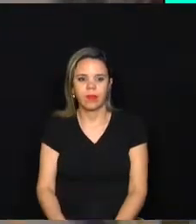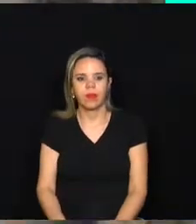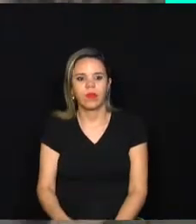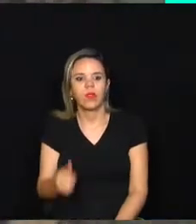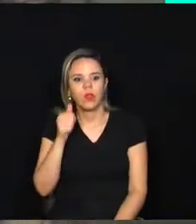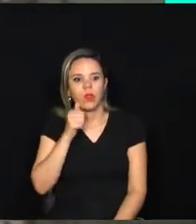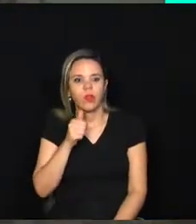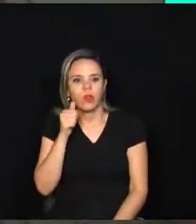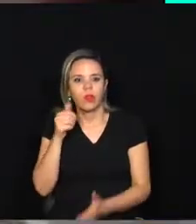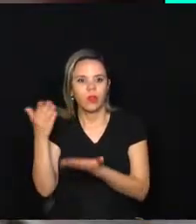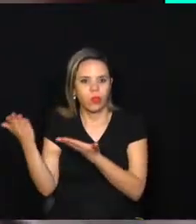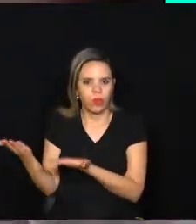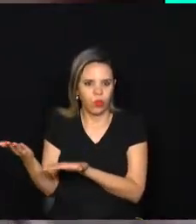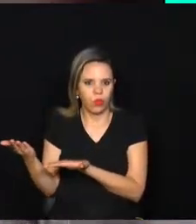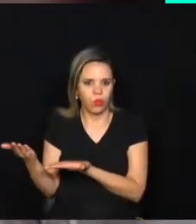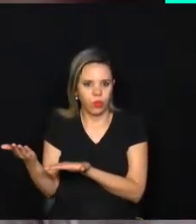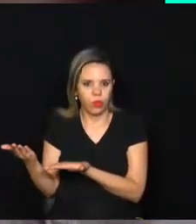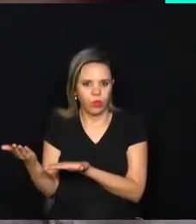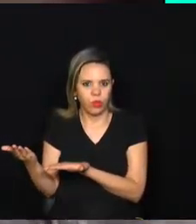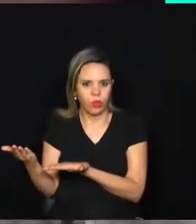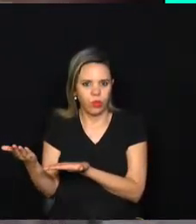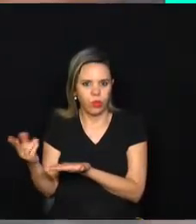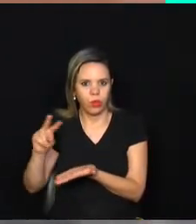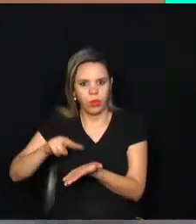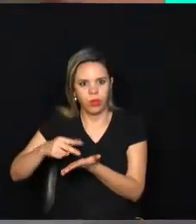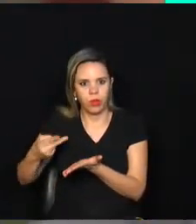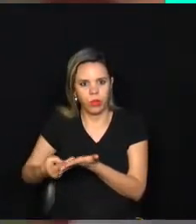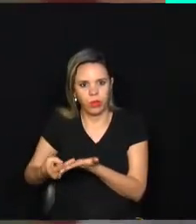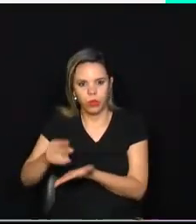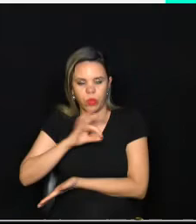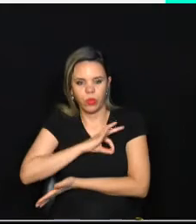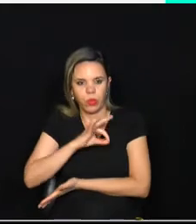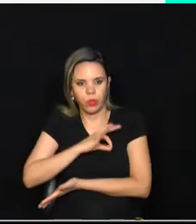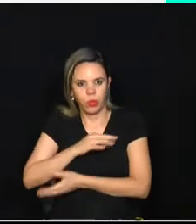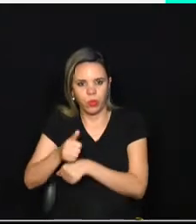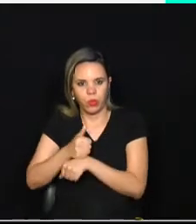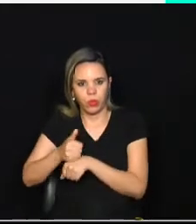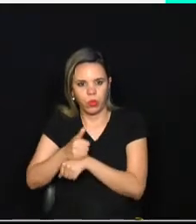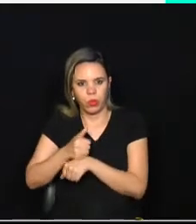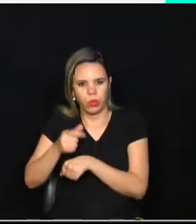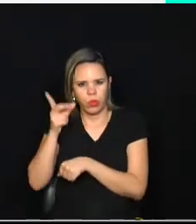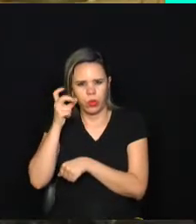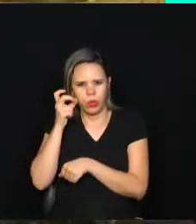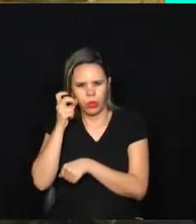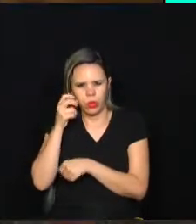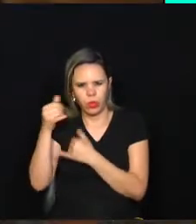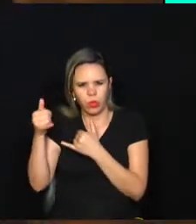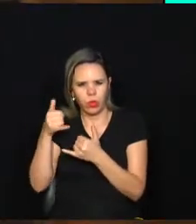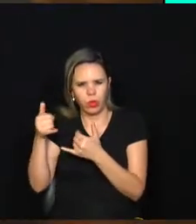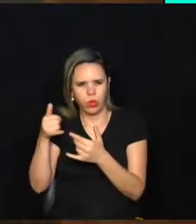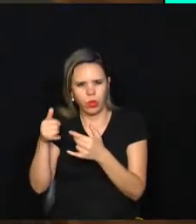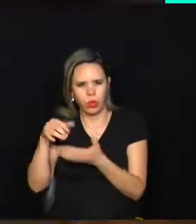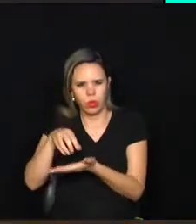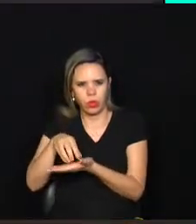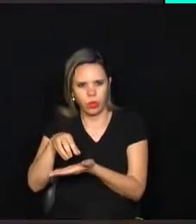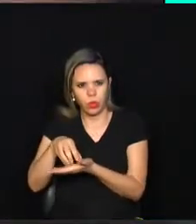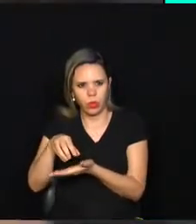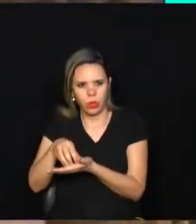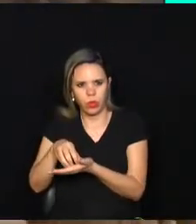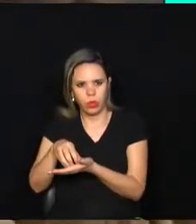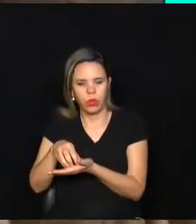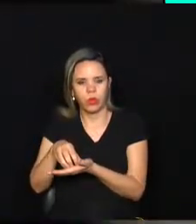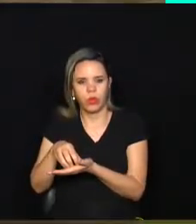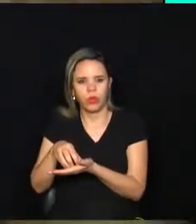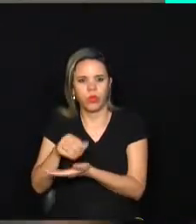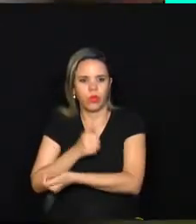Barato, Peixe é uma tradutora policial especializada em escutas telefônicas para a unidade de